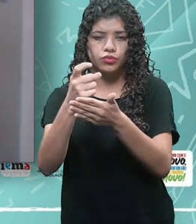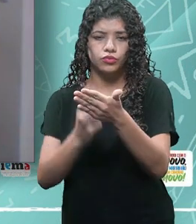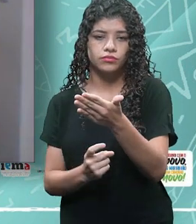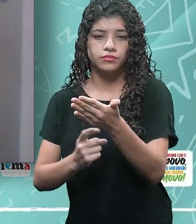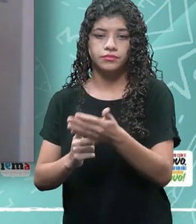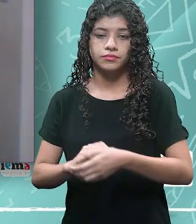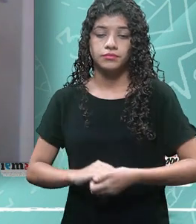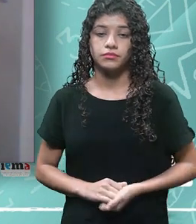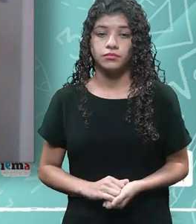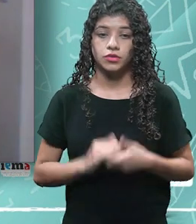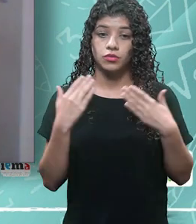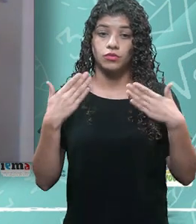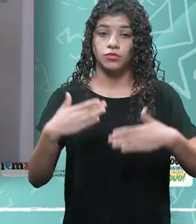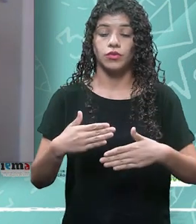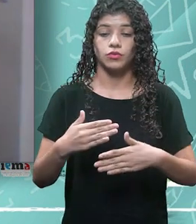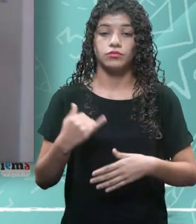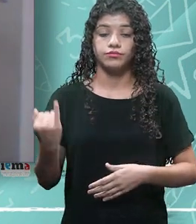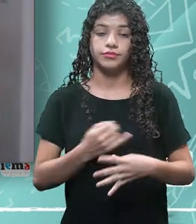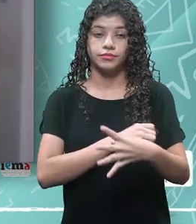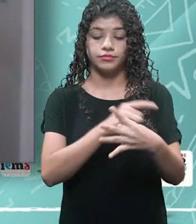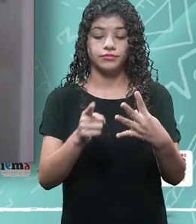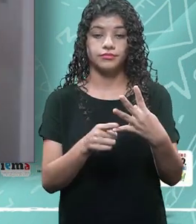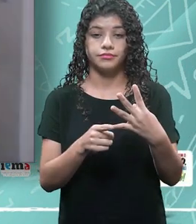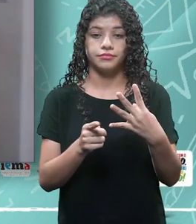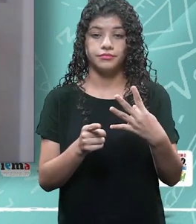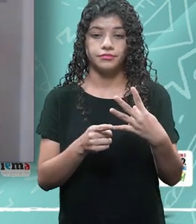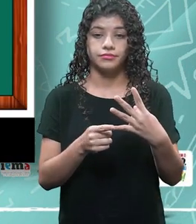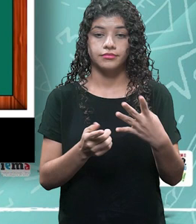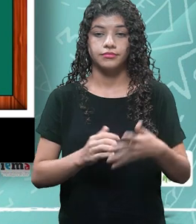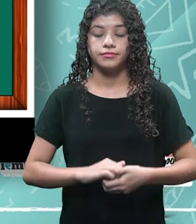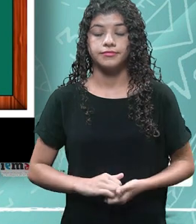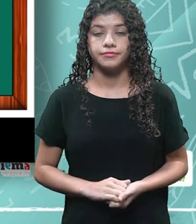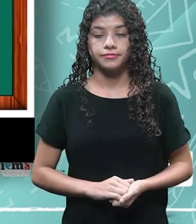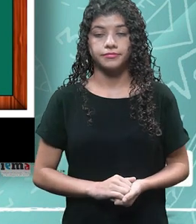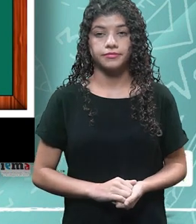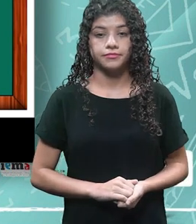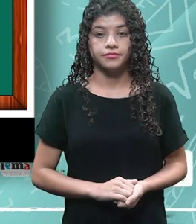enxuto sem perder a ideia principal quarta dica para